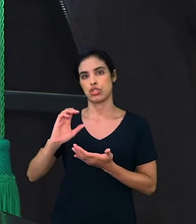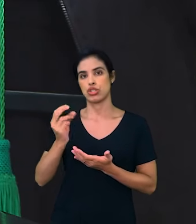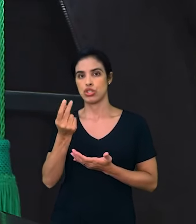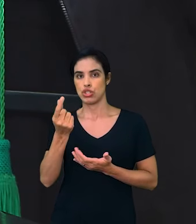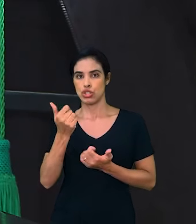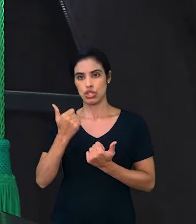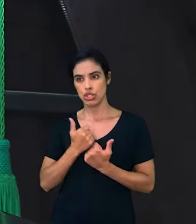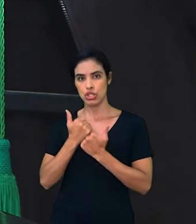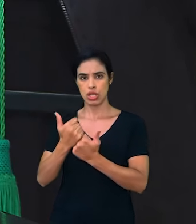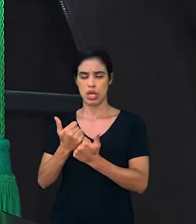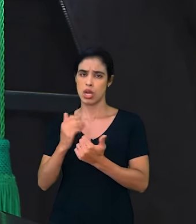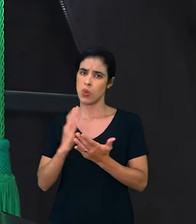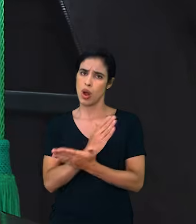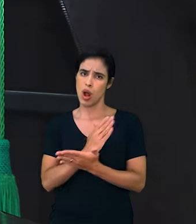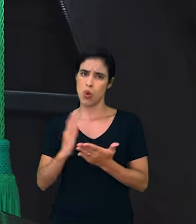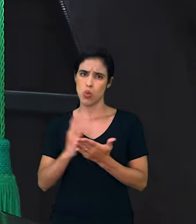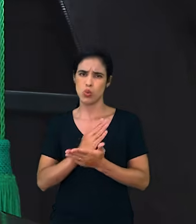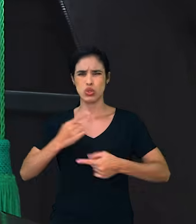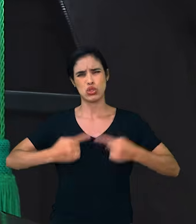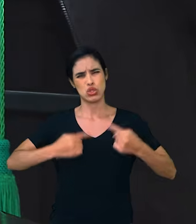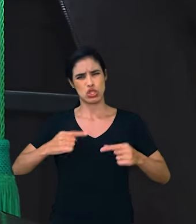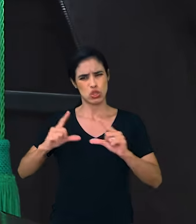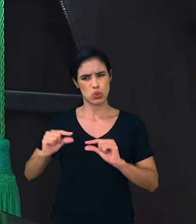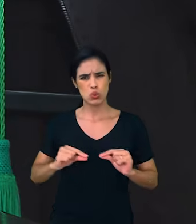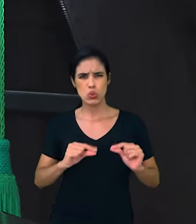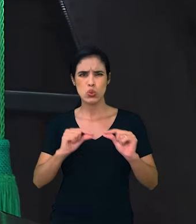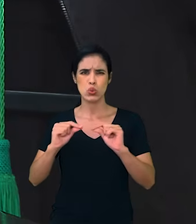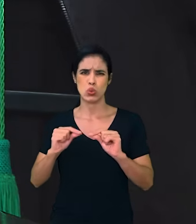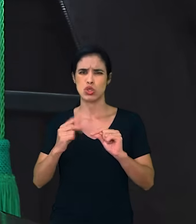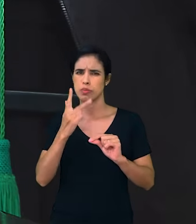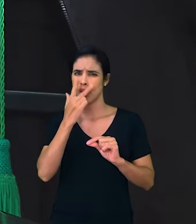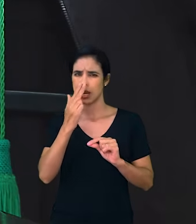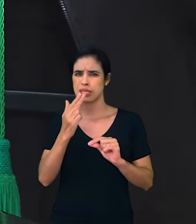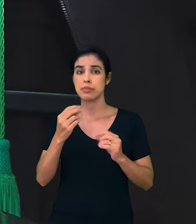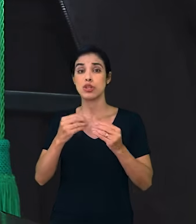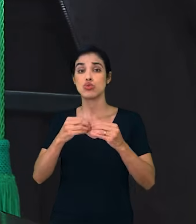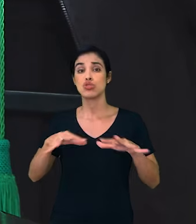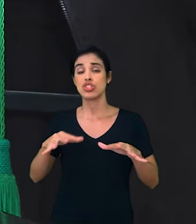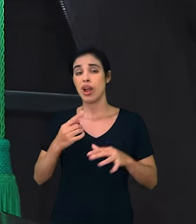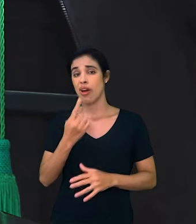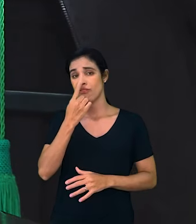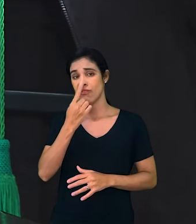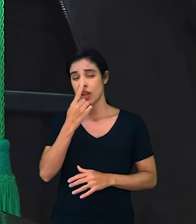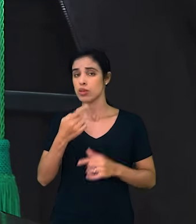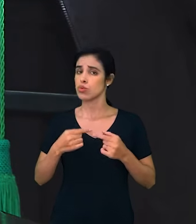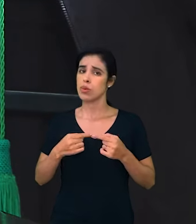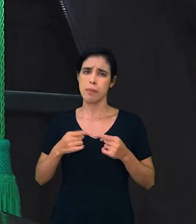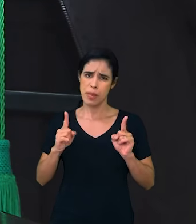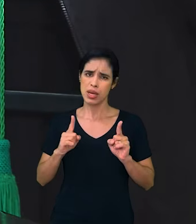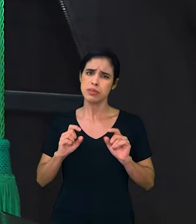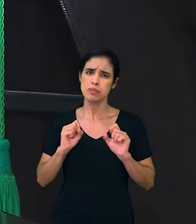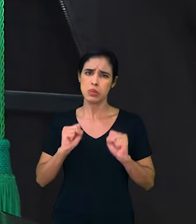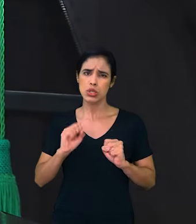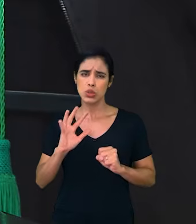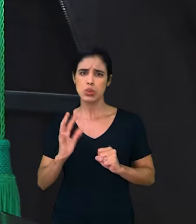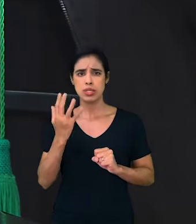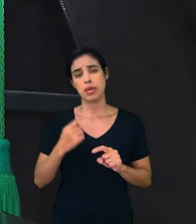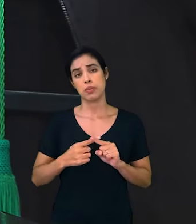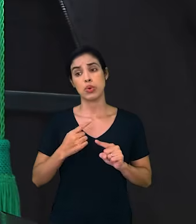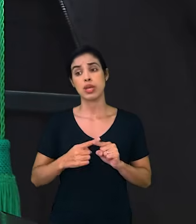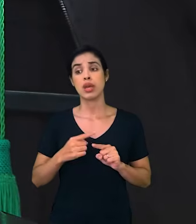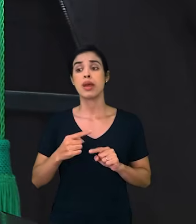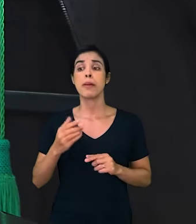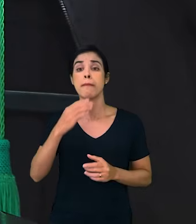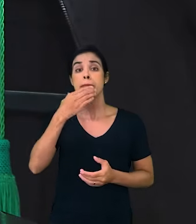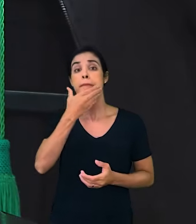reembolso estaria tirando o caráter de afeto, mas muitas vezes se faz necessário porque algumas crianças são cuidadas, por exemplo, por pais